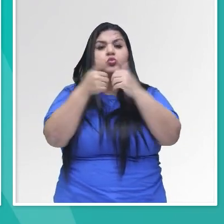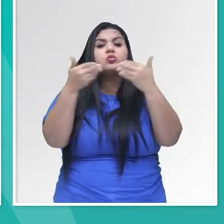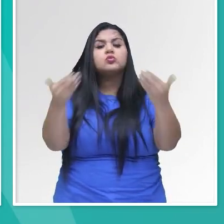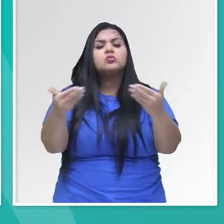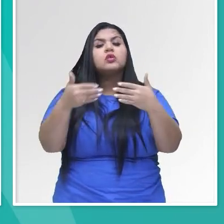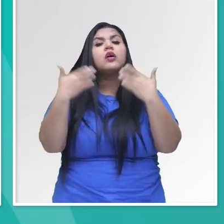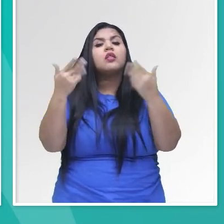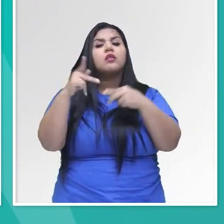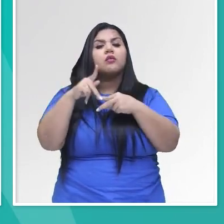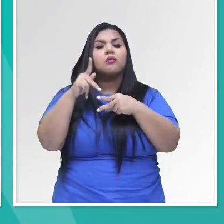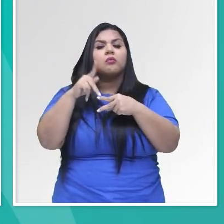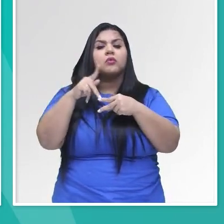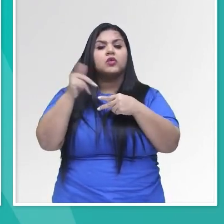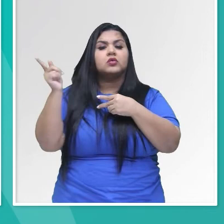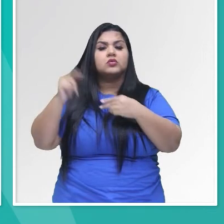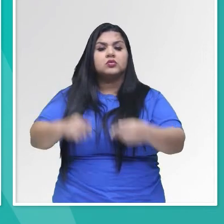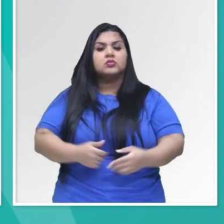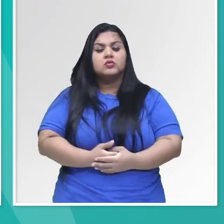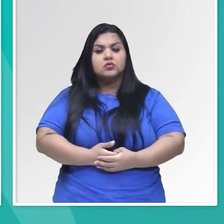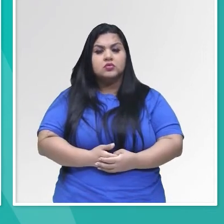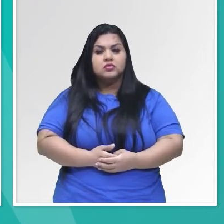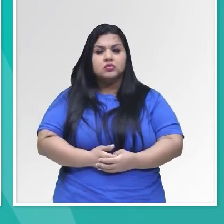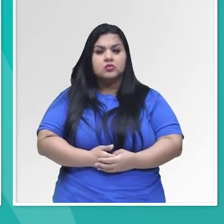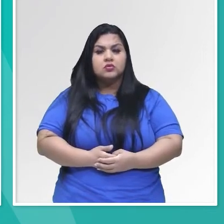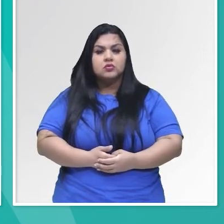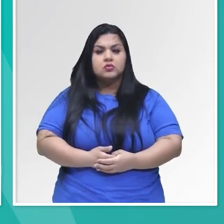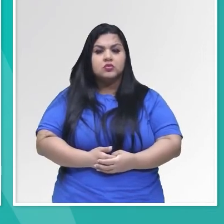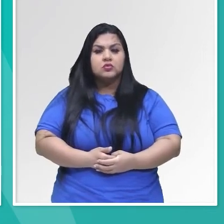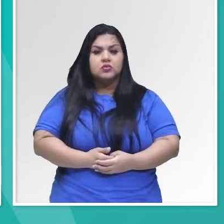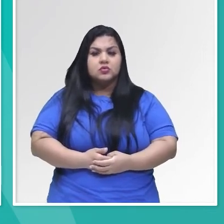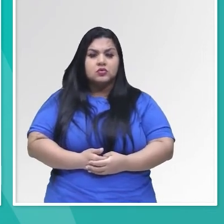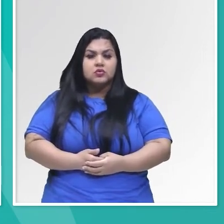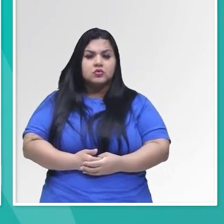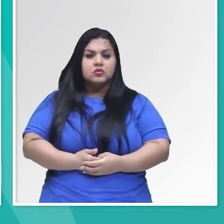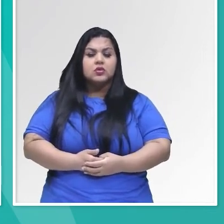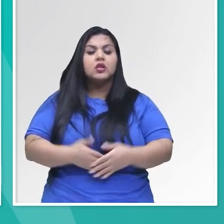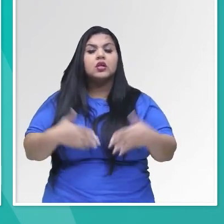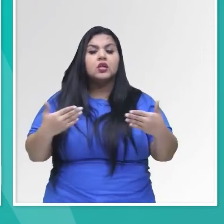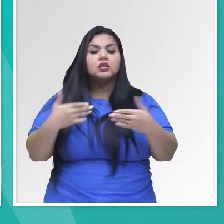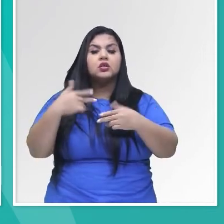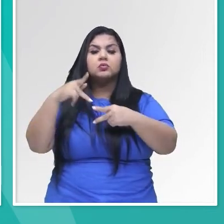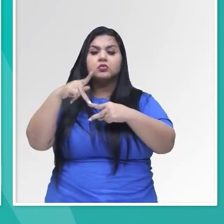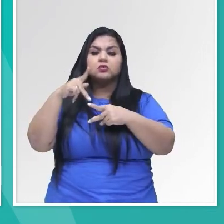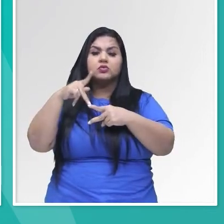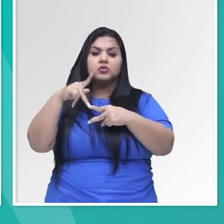Cadê a preposição aqui? Aqui, ó. Cadê a preposição?